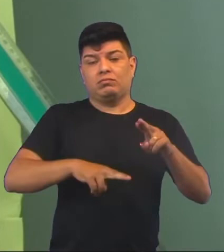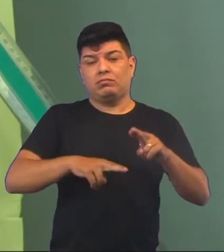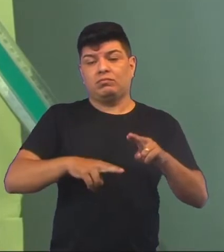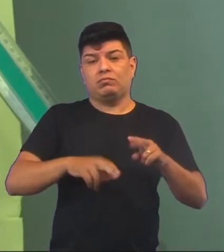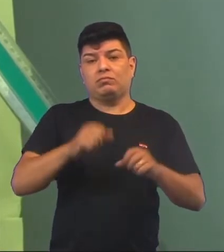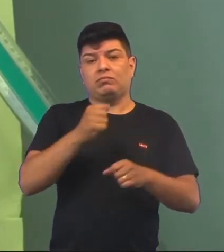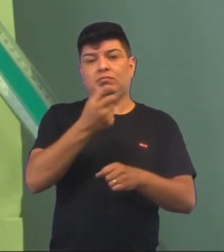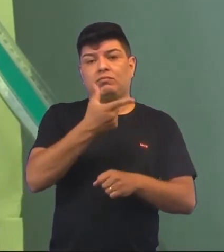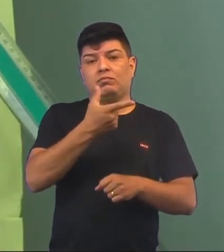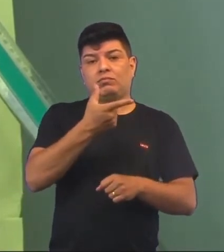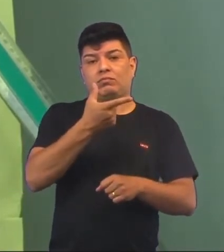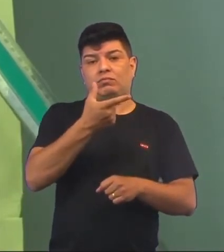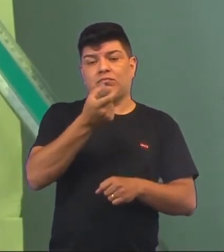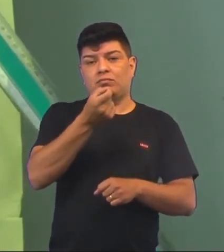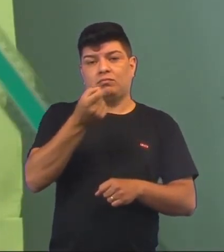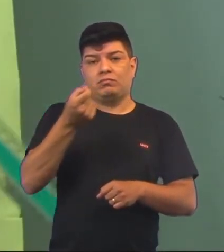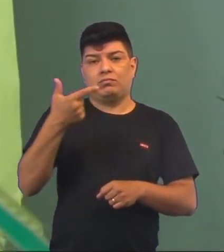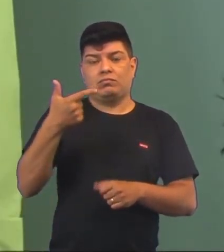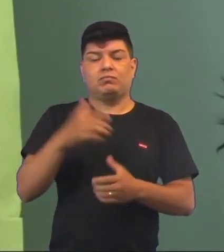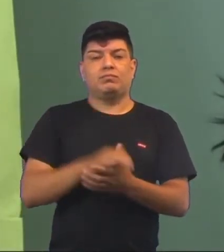aqui, ok?